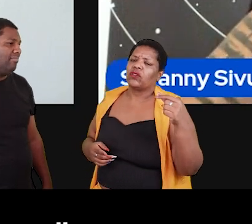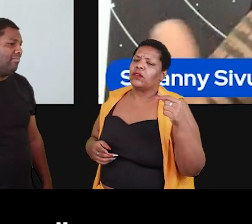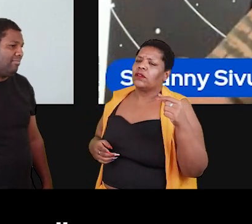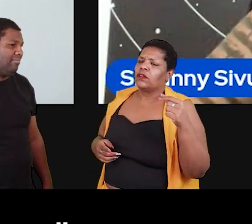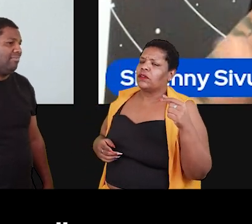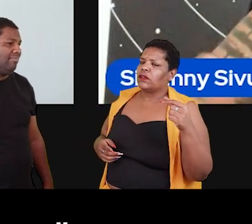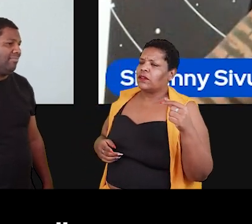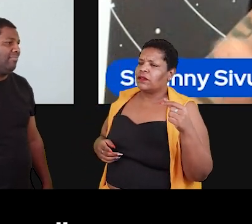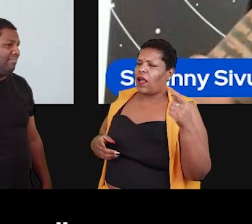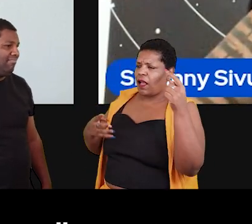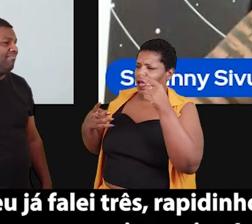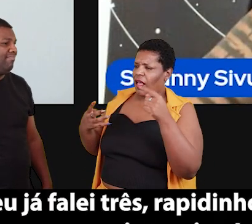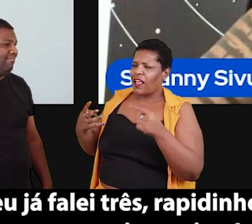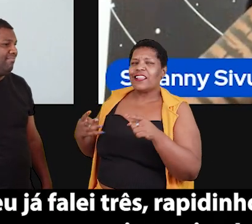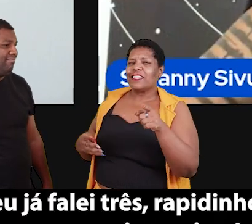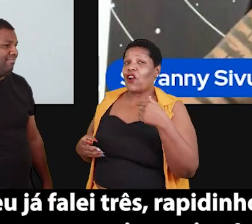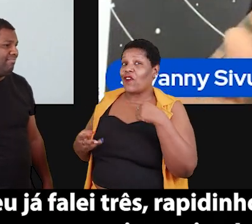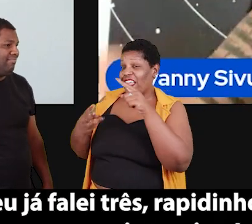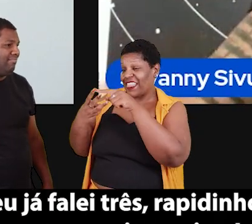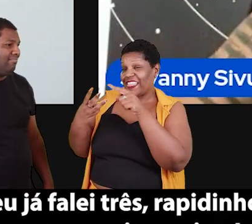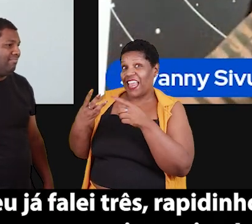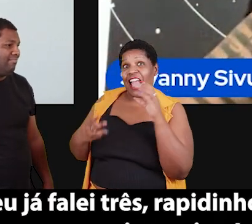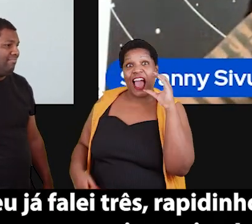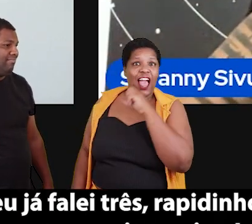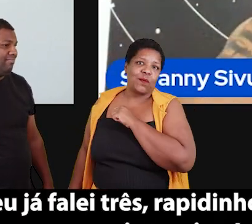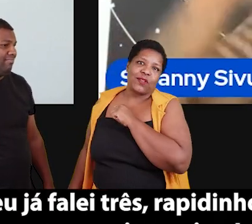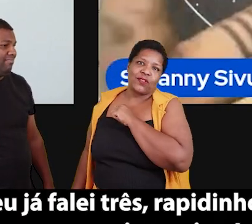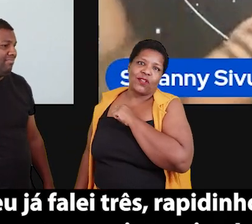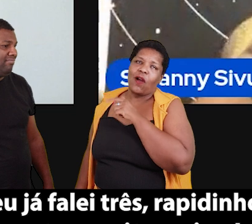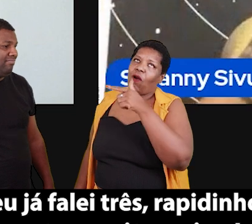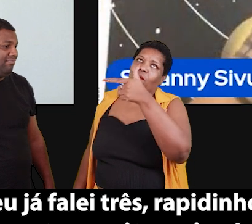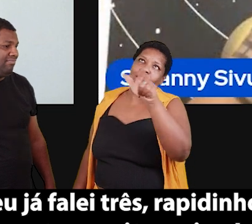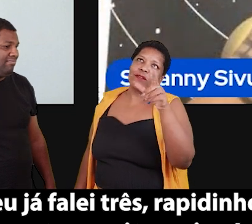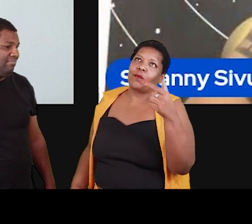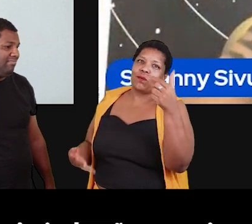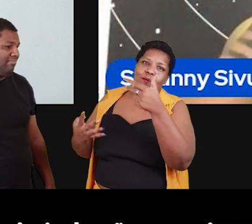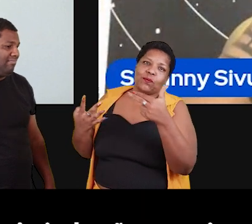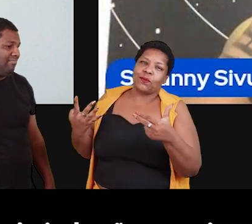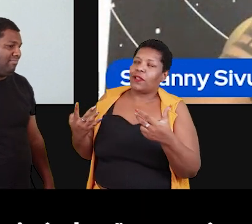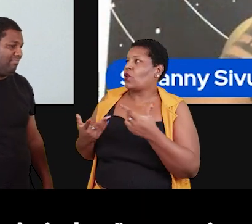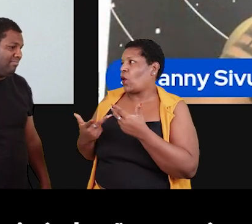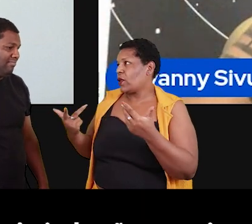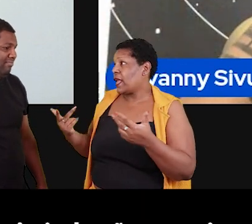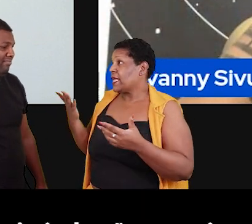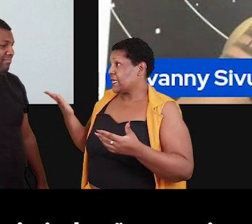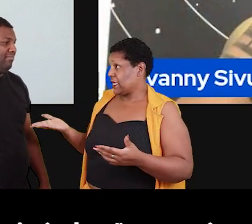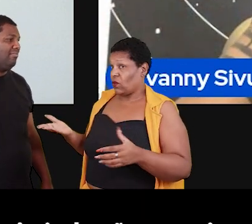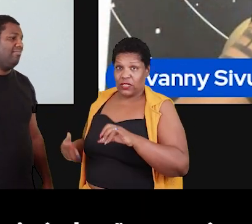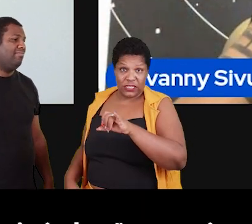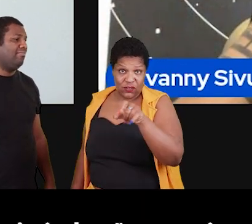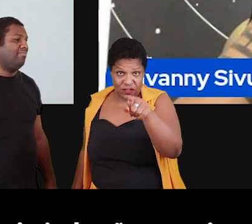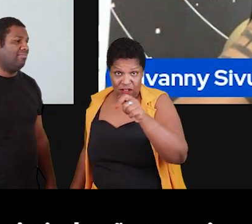Cara, olha quanto. Só que eu só falei 3, rapidinho. Fora as outras muitas coisas. Então, se você